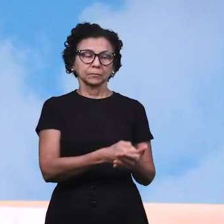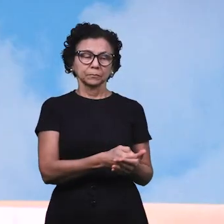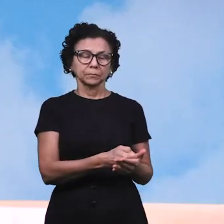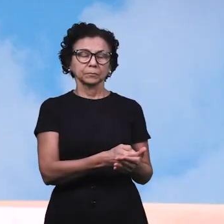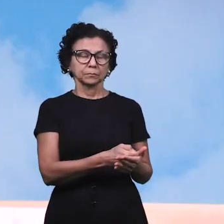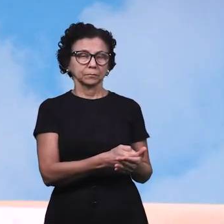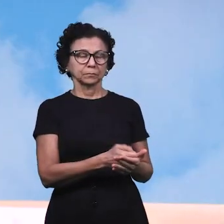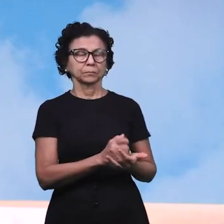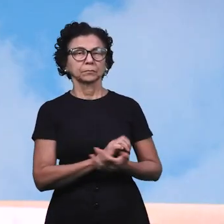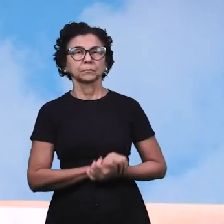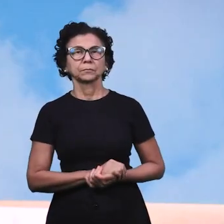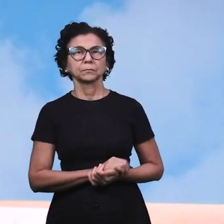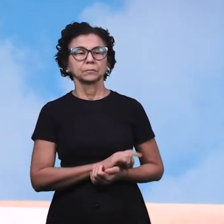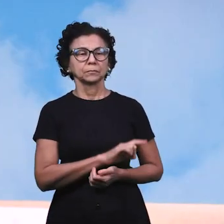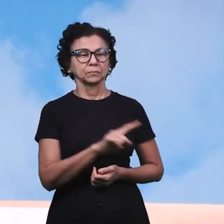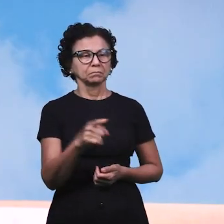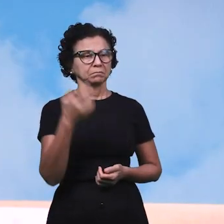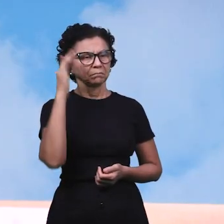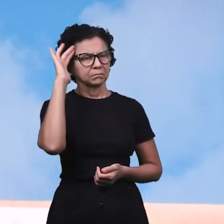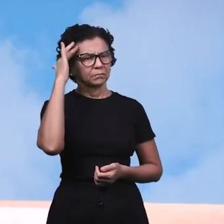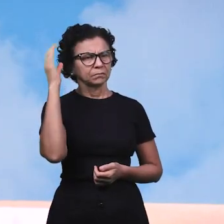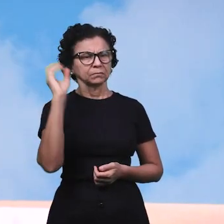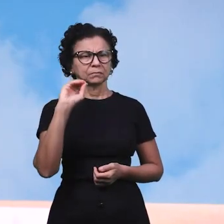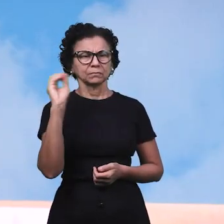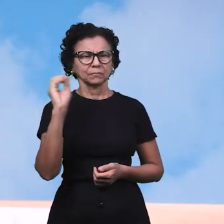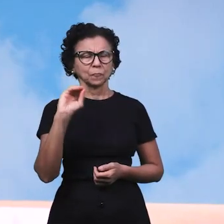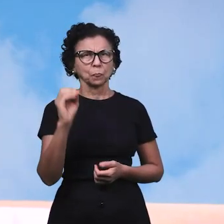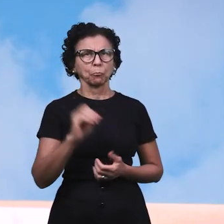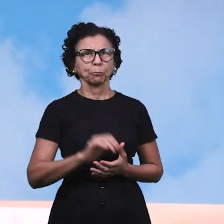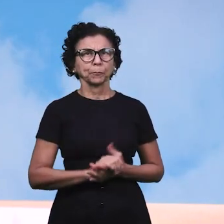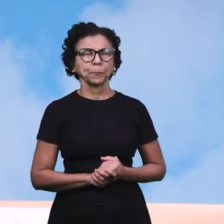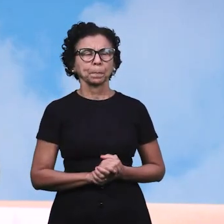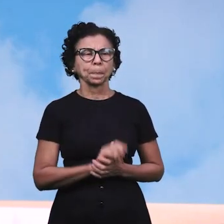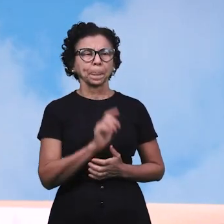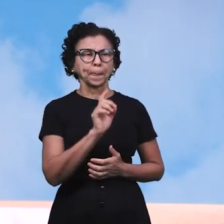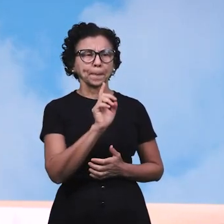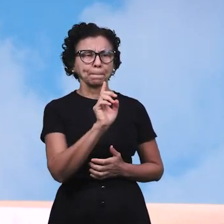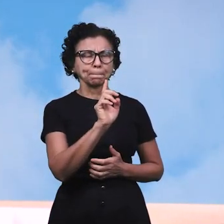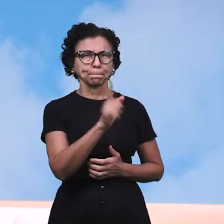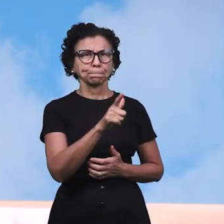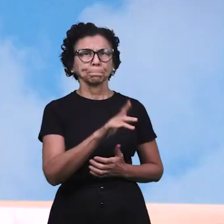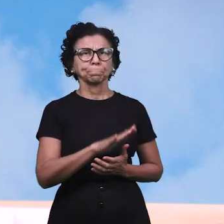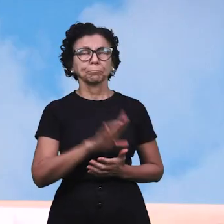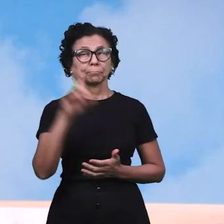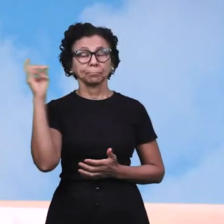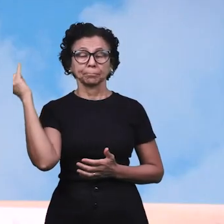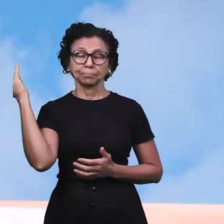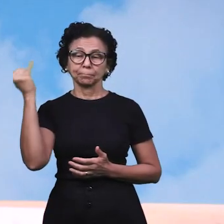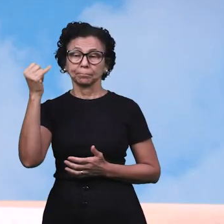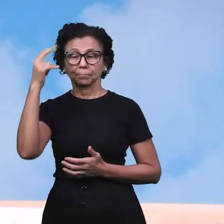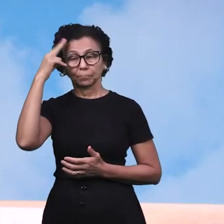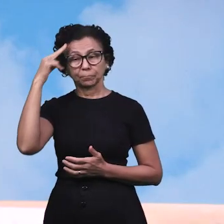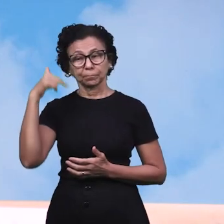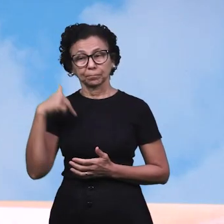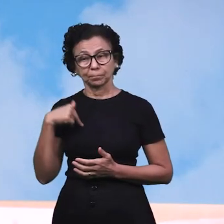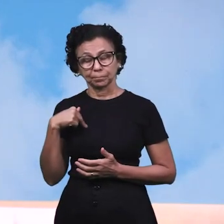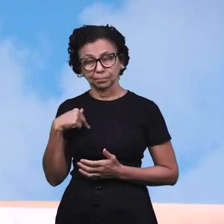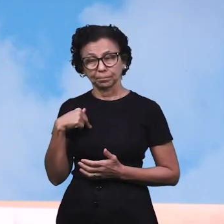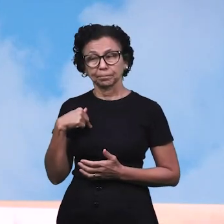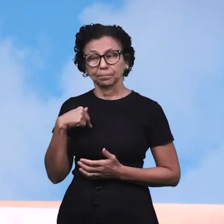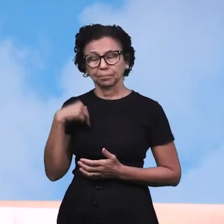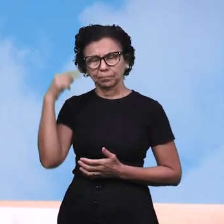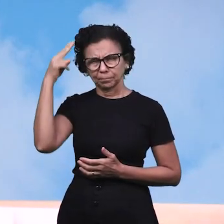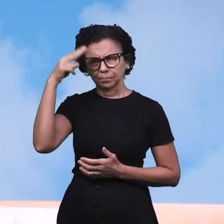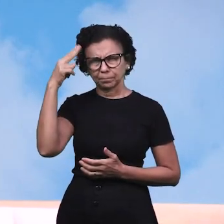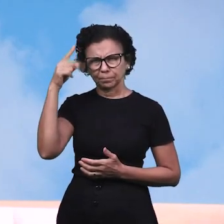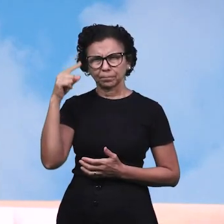eles não enxergaram nada. Mas eles estavam prostrados diante de José, como Deus tinha falado com José. Eles estavam